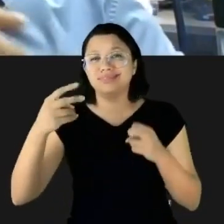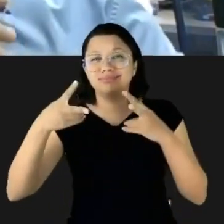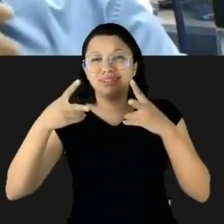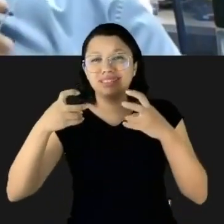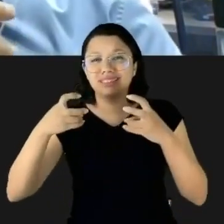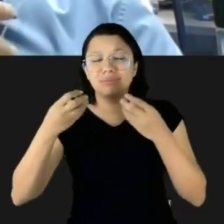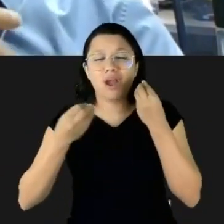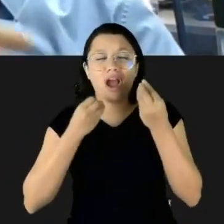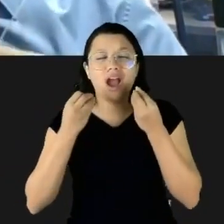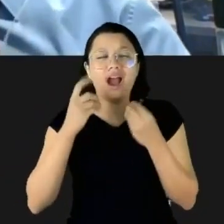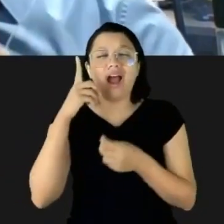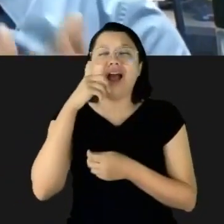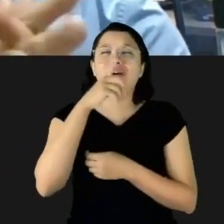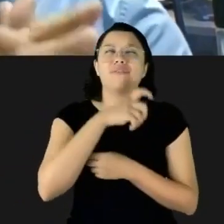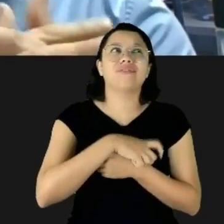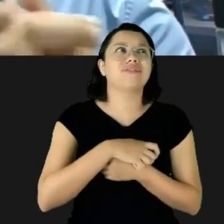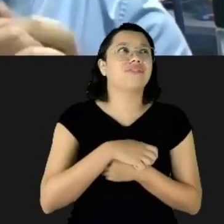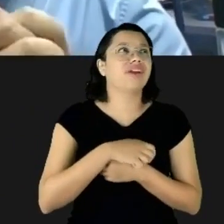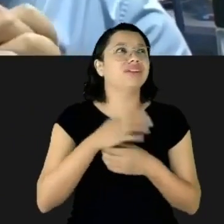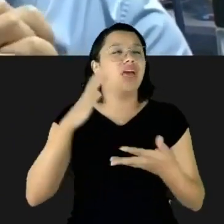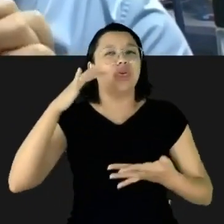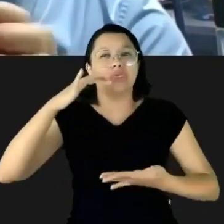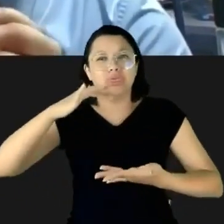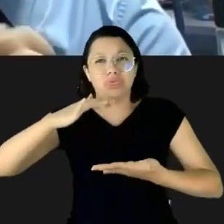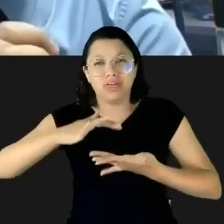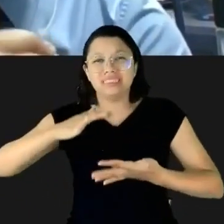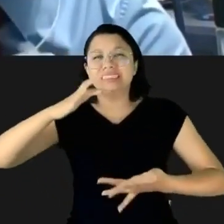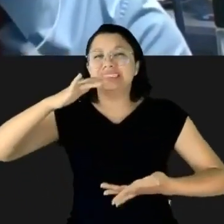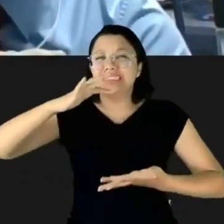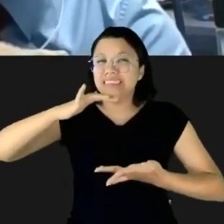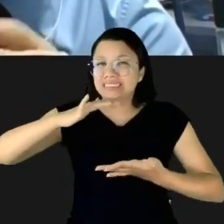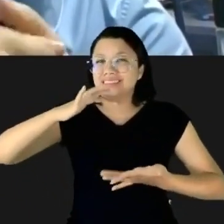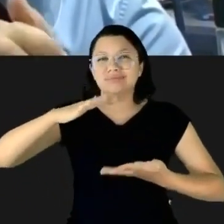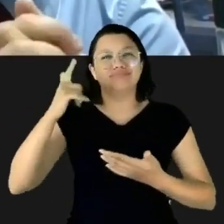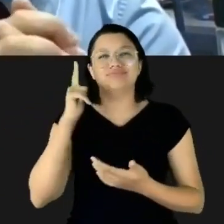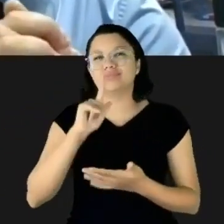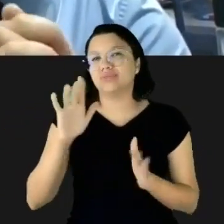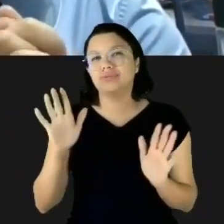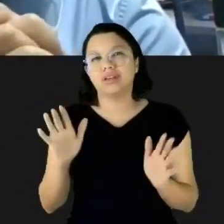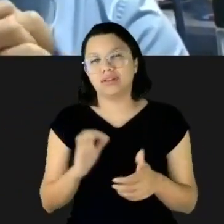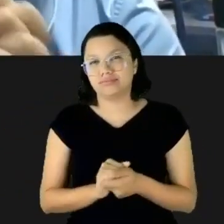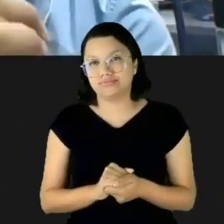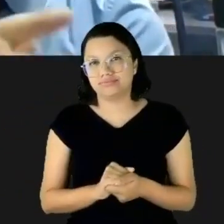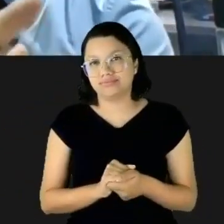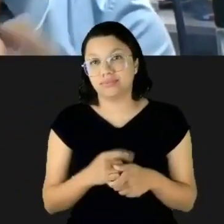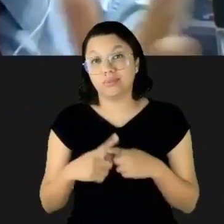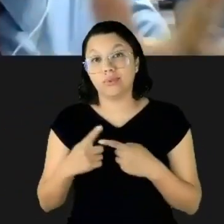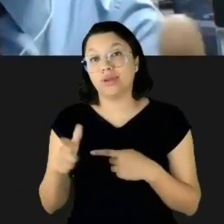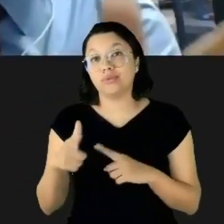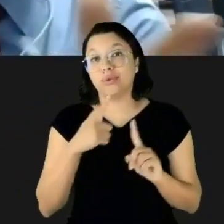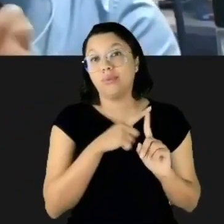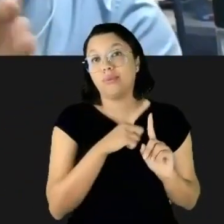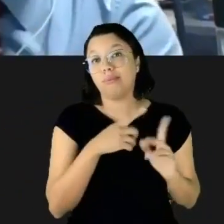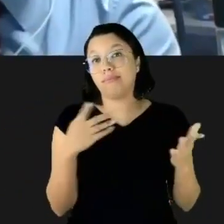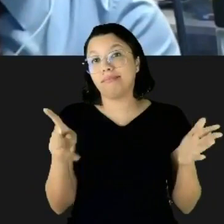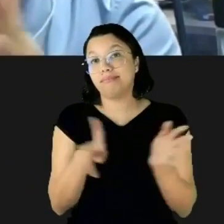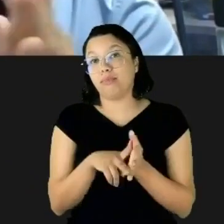difícil sair daquele volume, aquele estoque de problemas que não tem modelos que você precisa parar para pensar. Então